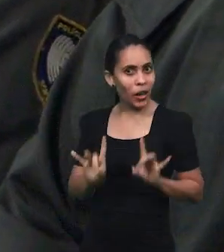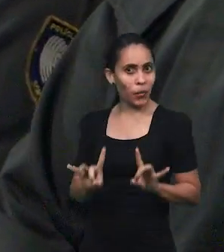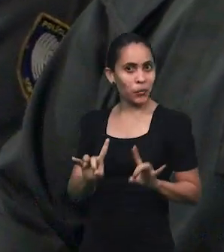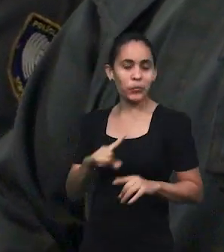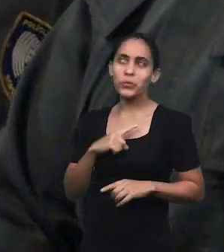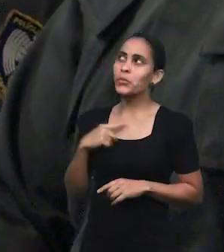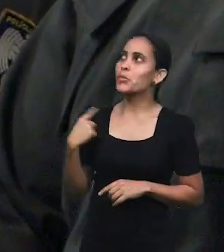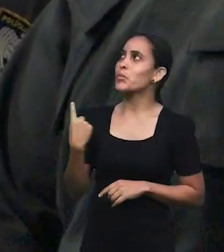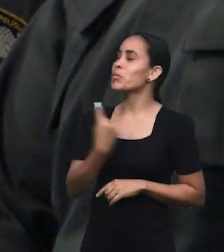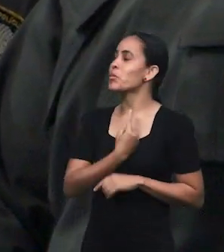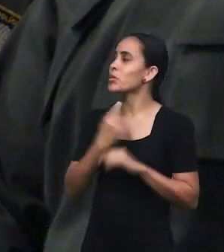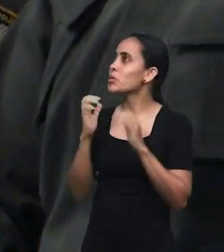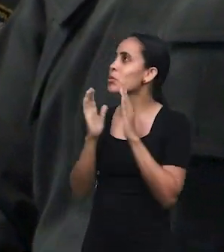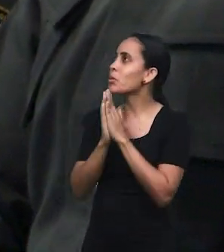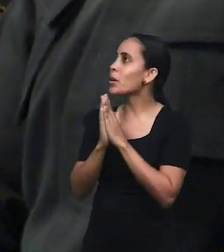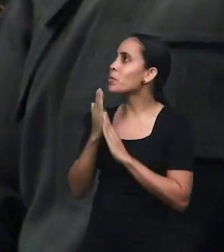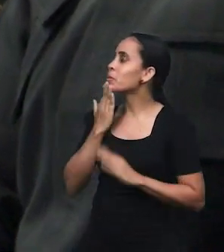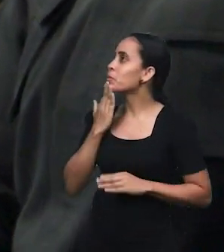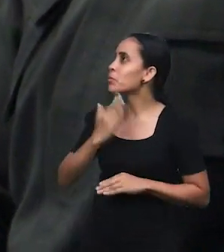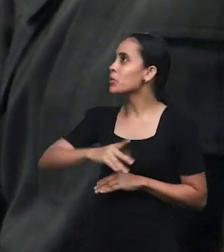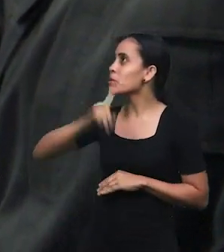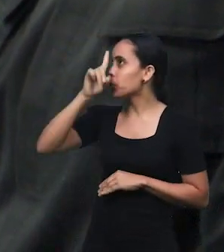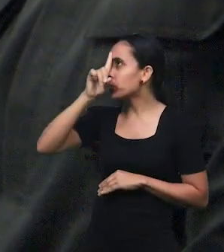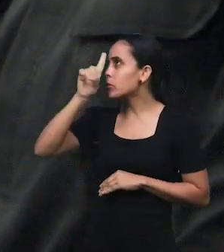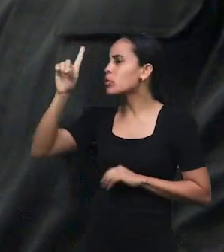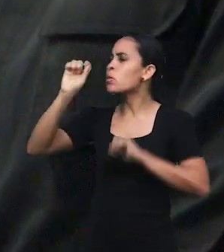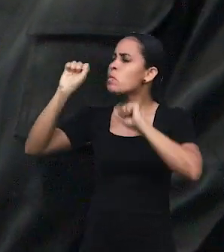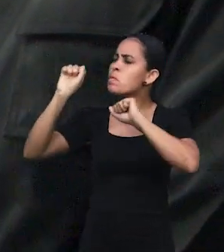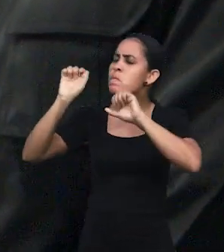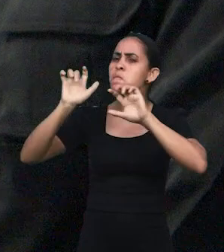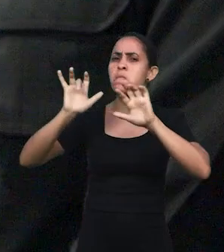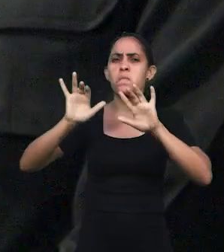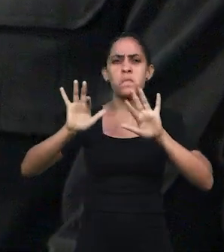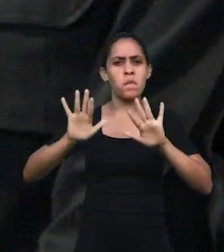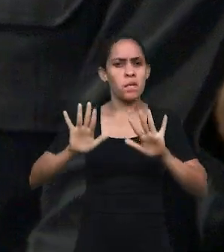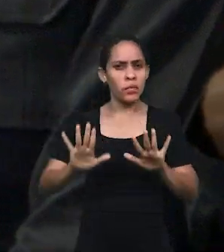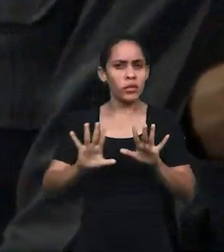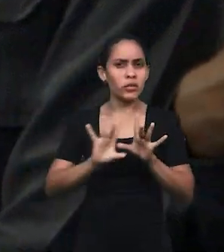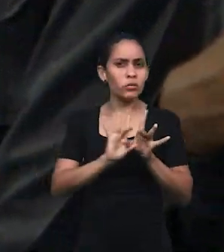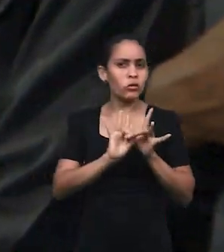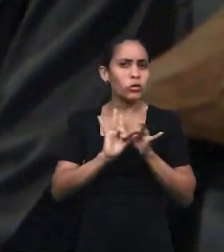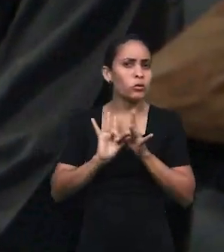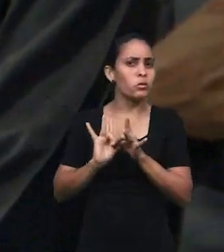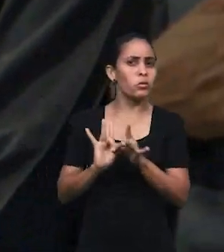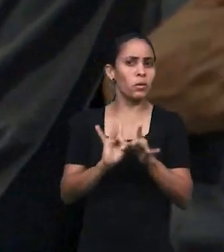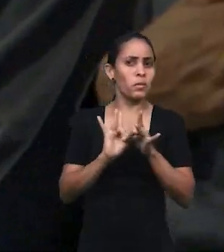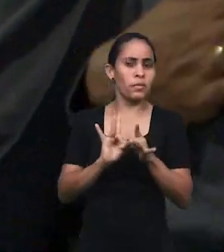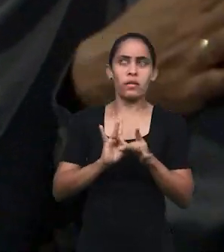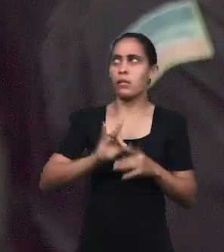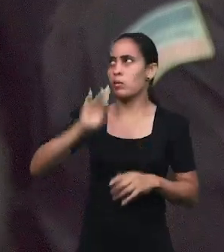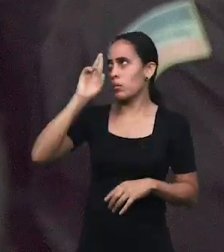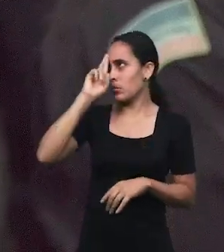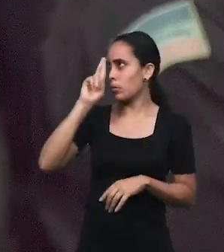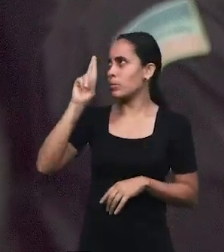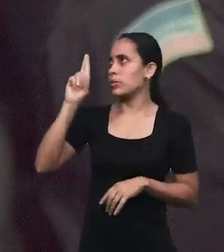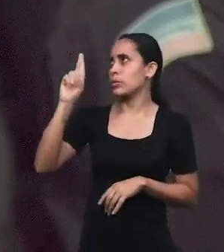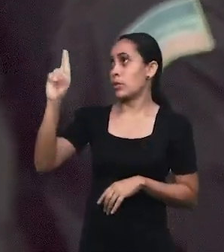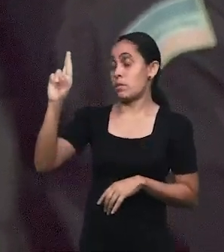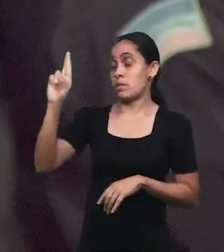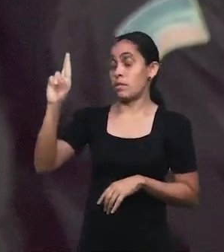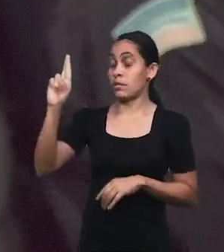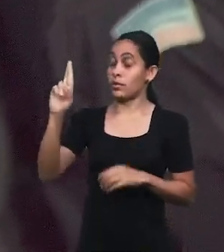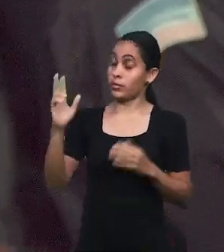especial, nós suplicamos ao Senhor uma bênção de comunhão